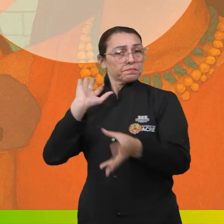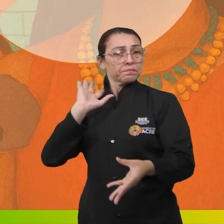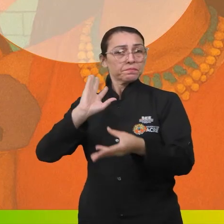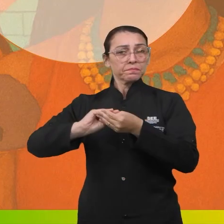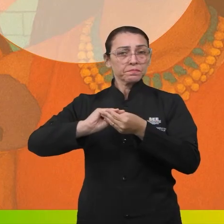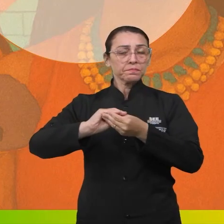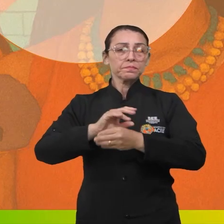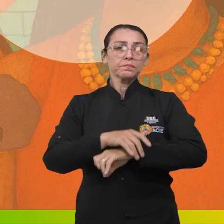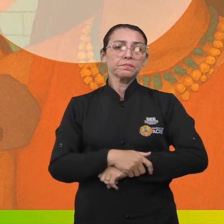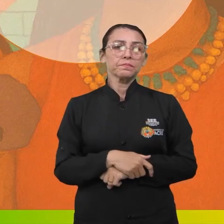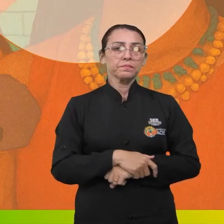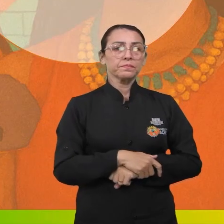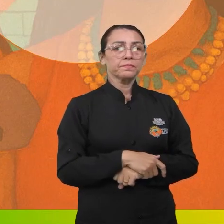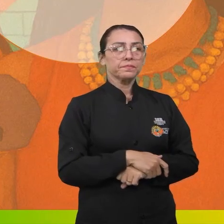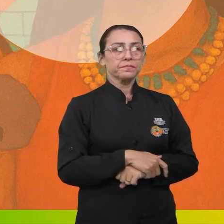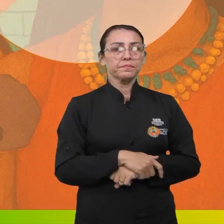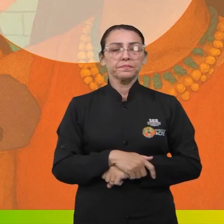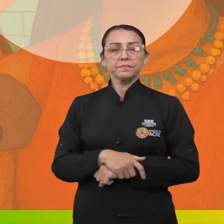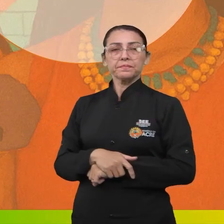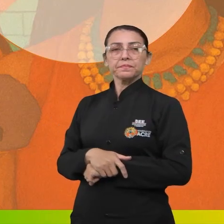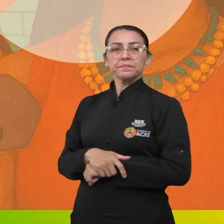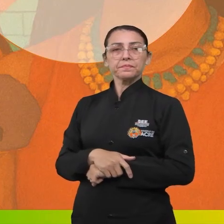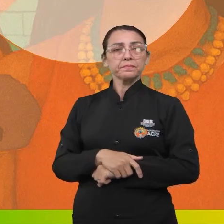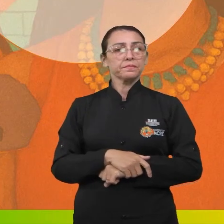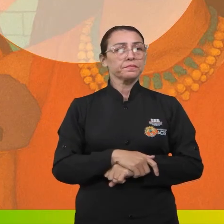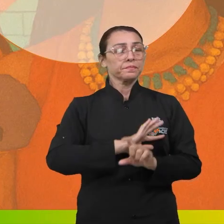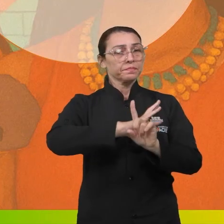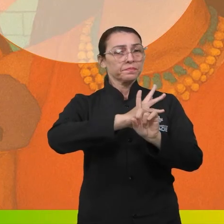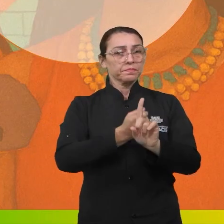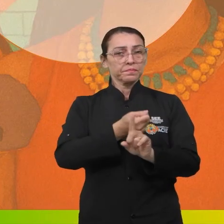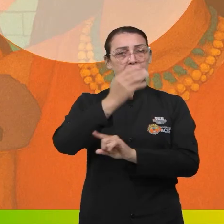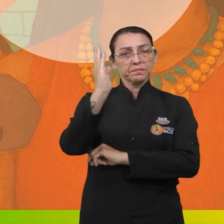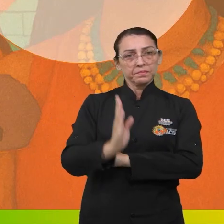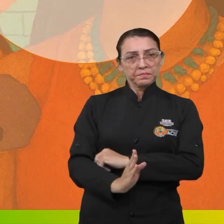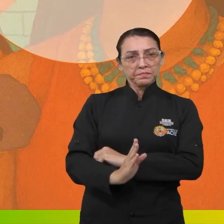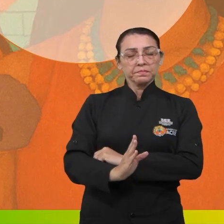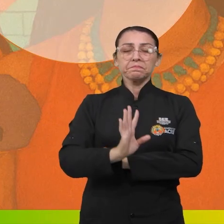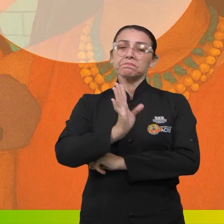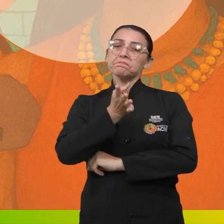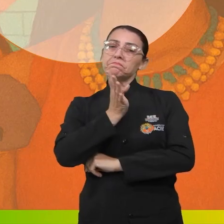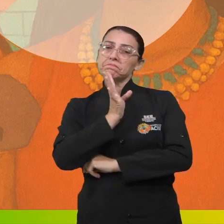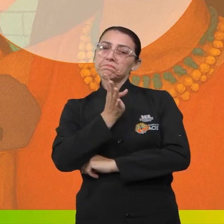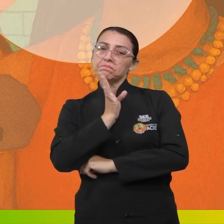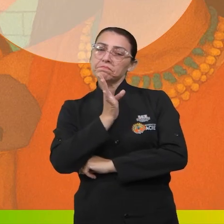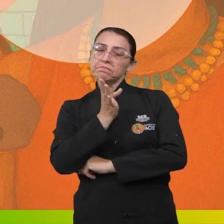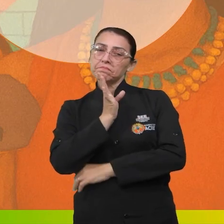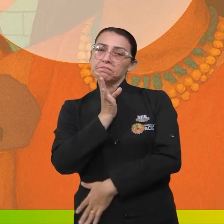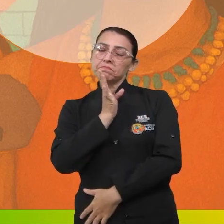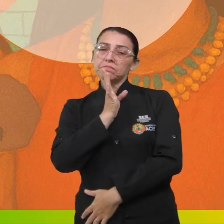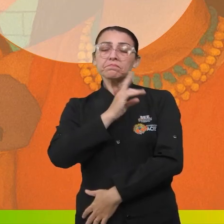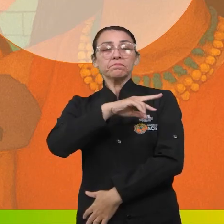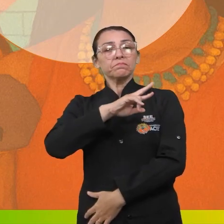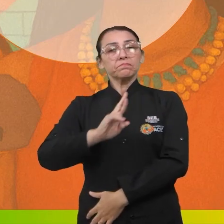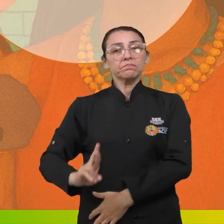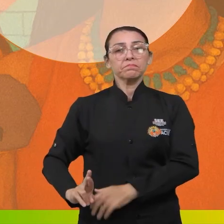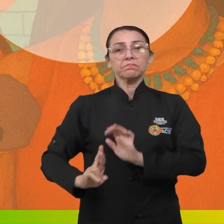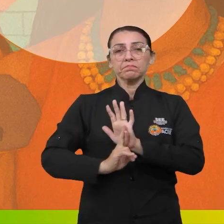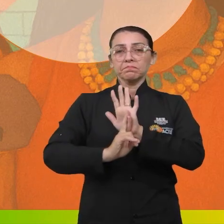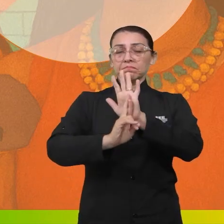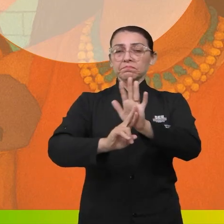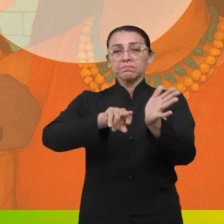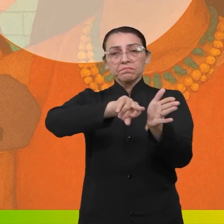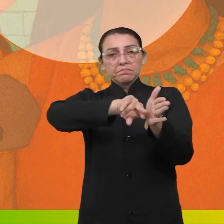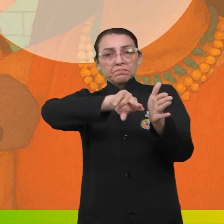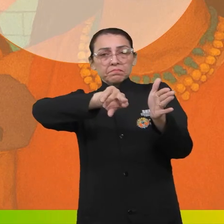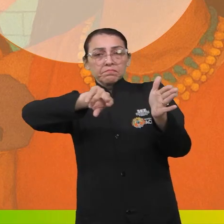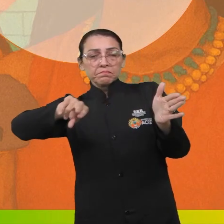Então, vamos aí recapitular. A arte brasileira, ela é conhecida por sua representação de